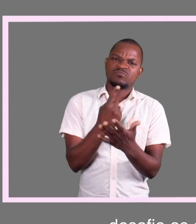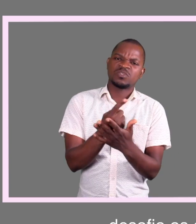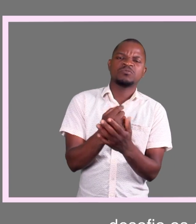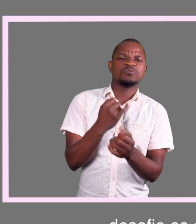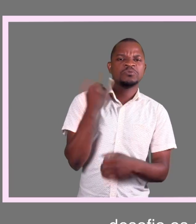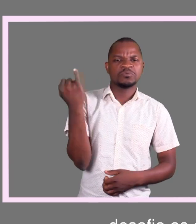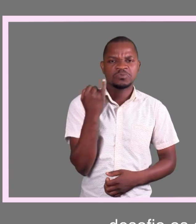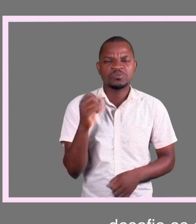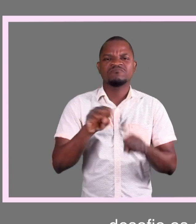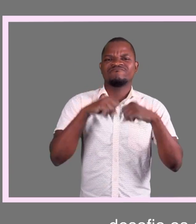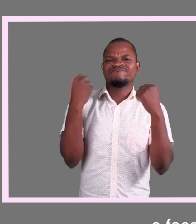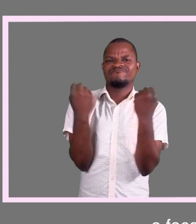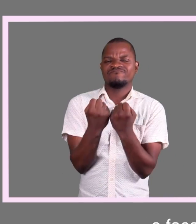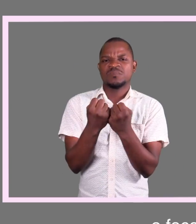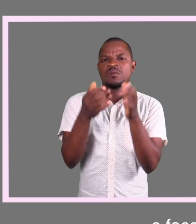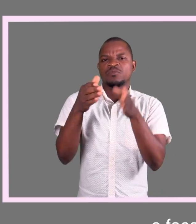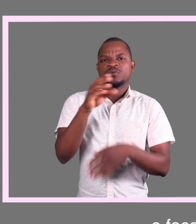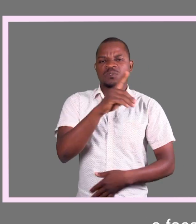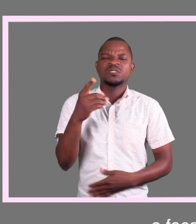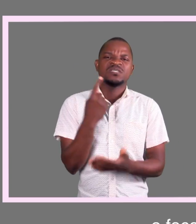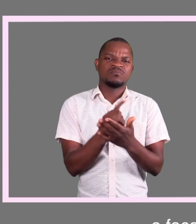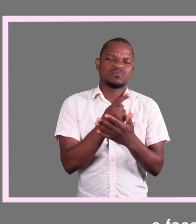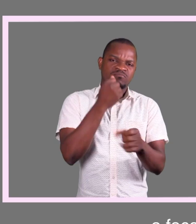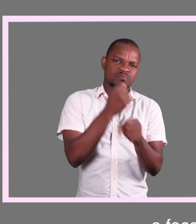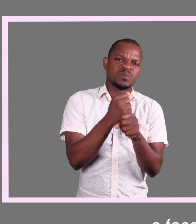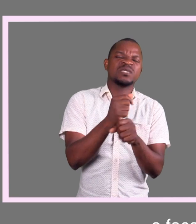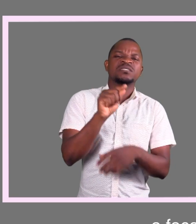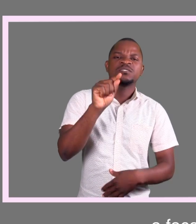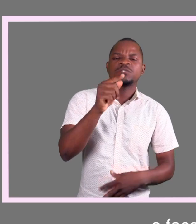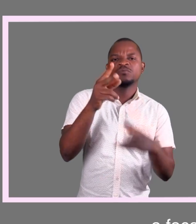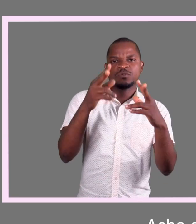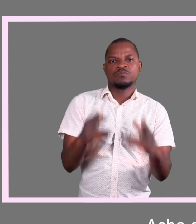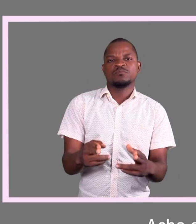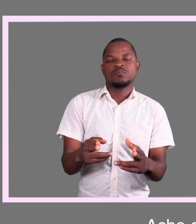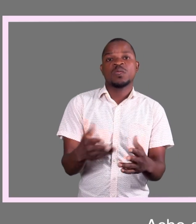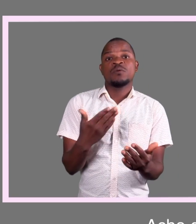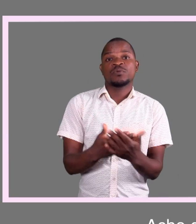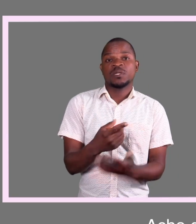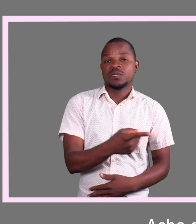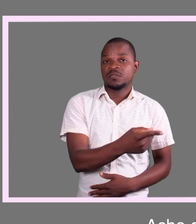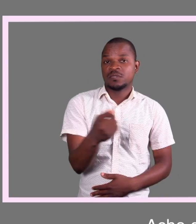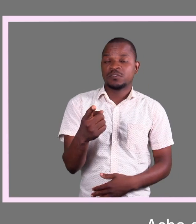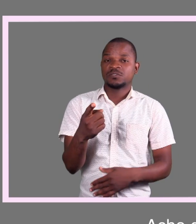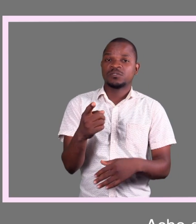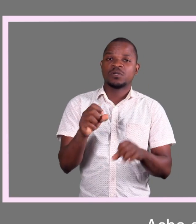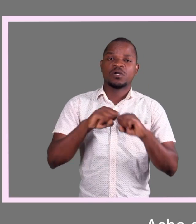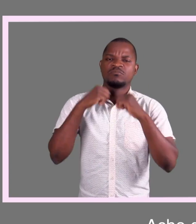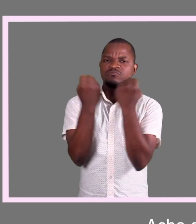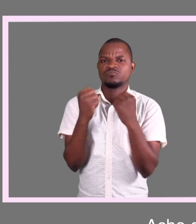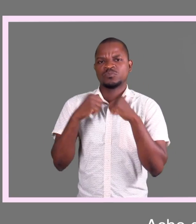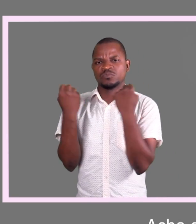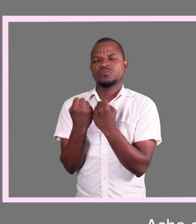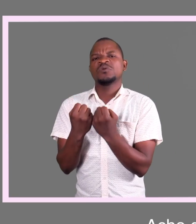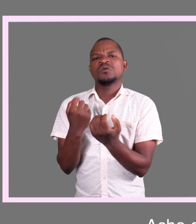prol da pessoa com deficiência a focalizarem nas zonas rurais. Eu acho que a associação em si